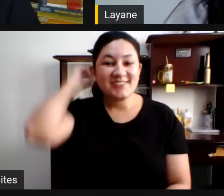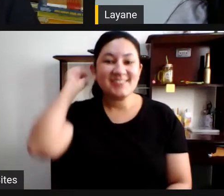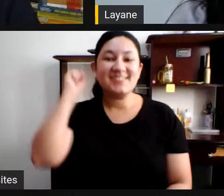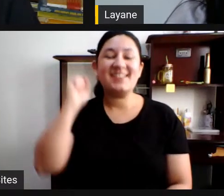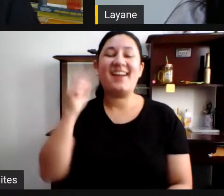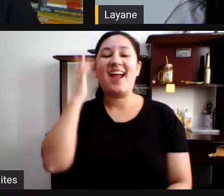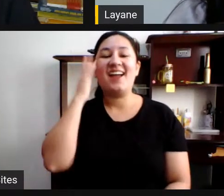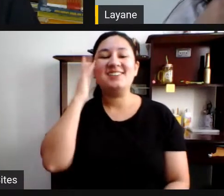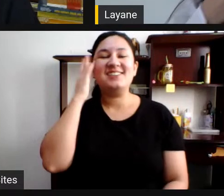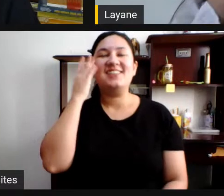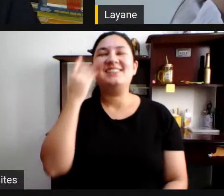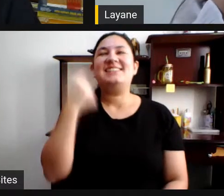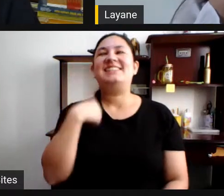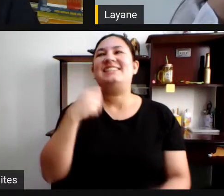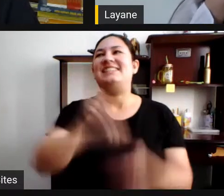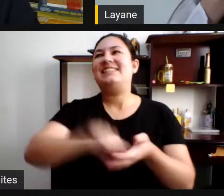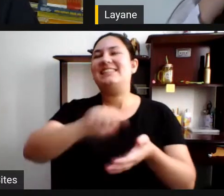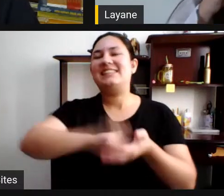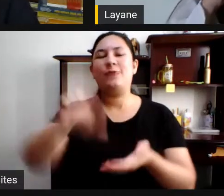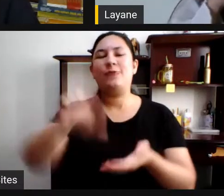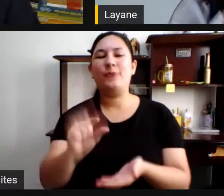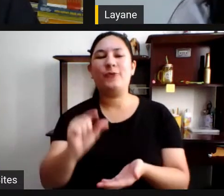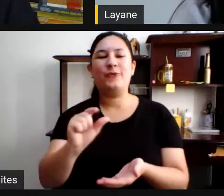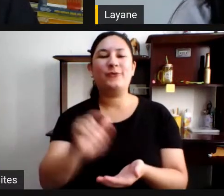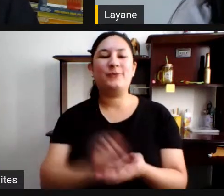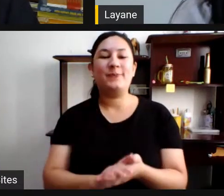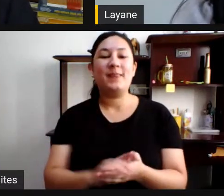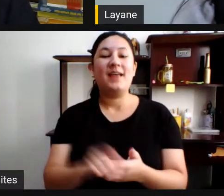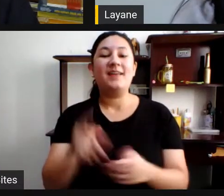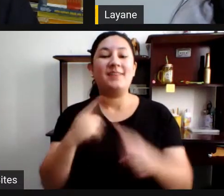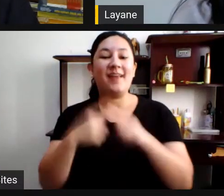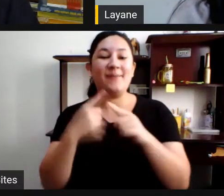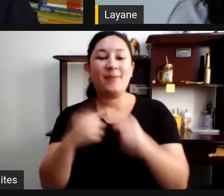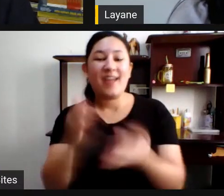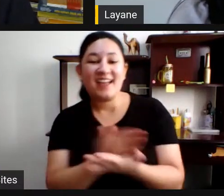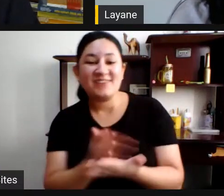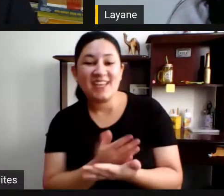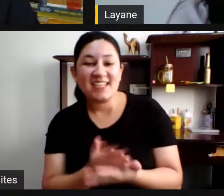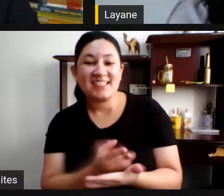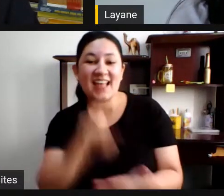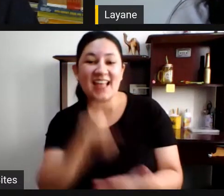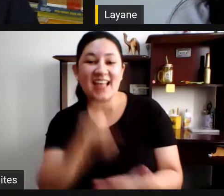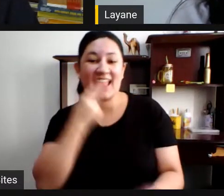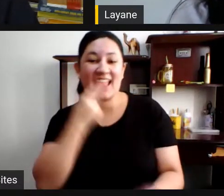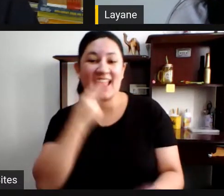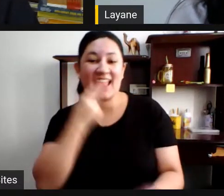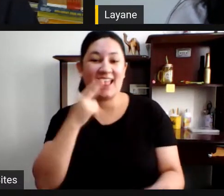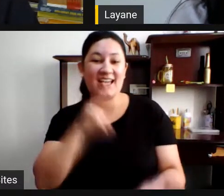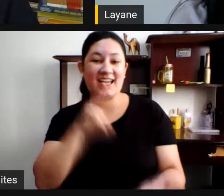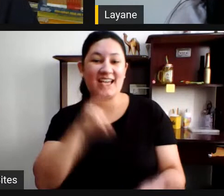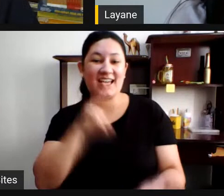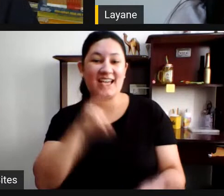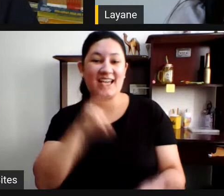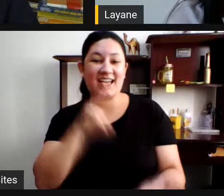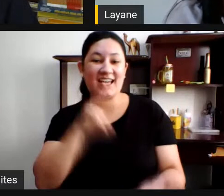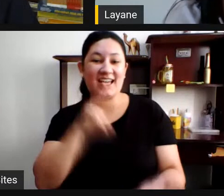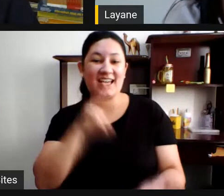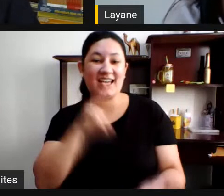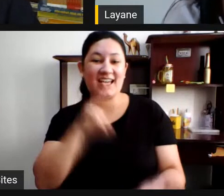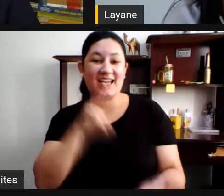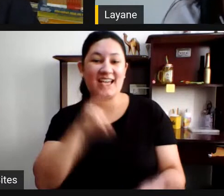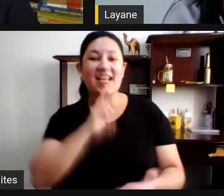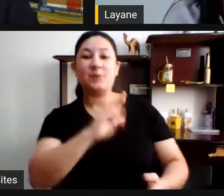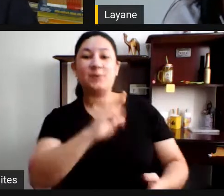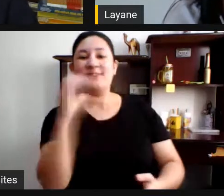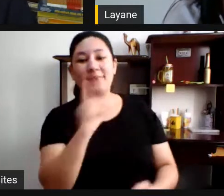deveria algumas cartas que chegam para ele ele não responde imediatamente o Sossir respondia muito rapidamente as cartas e